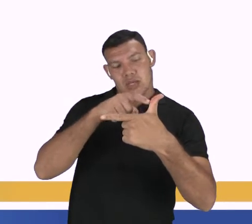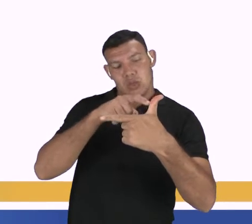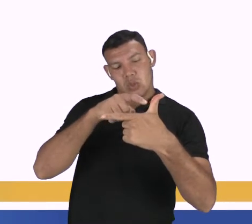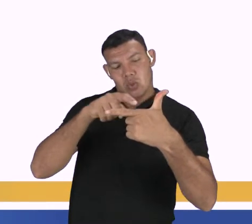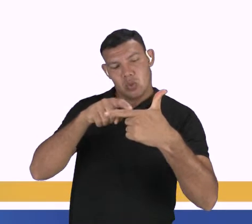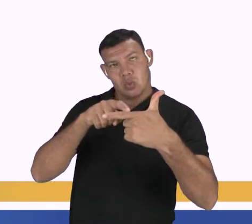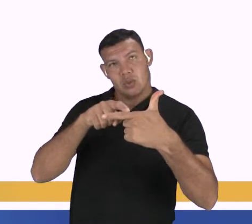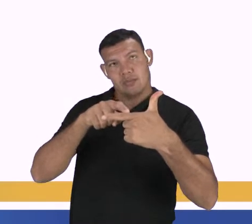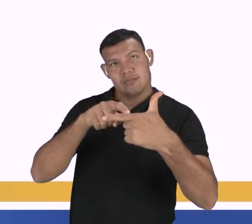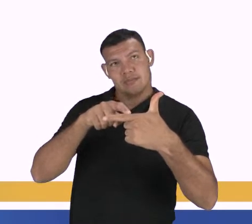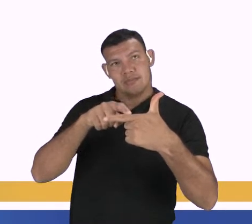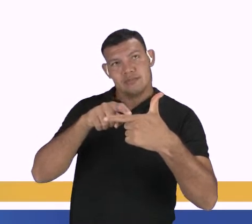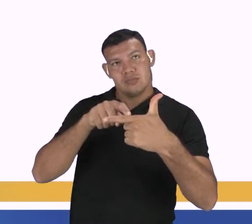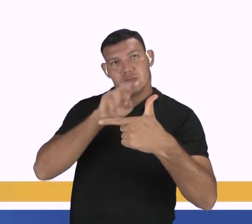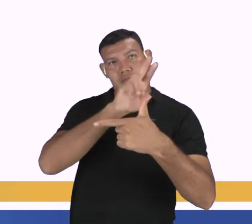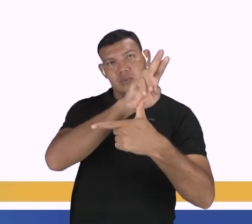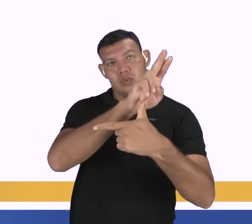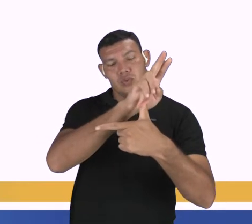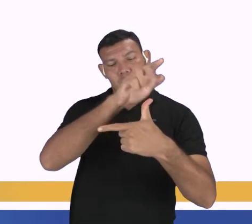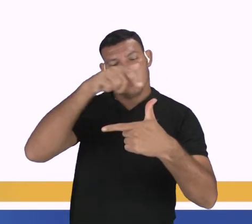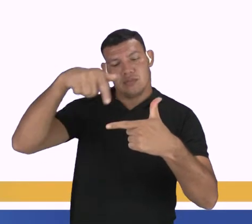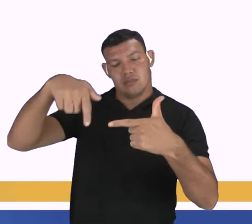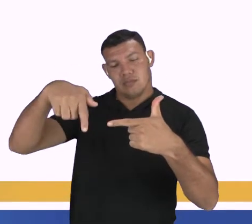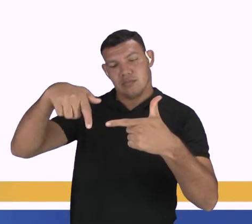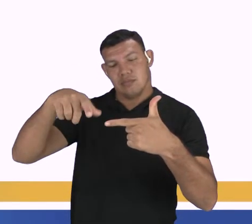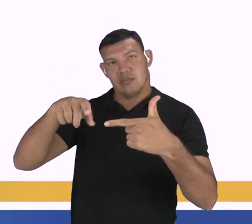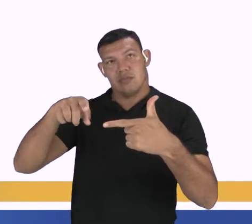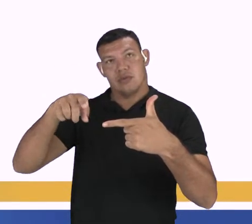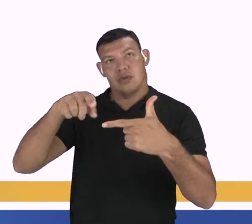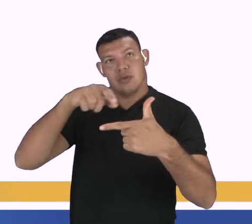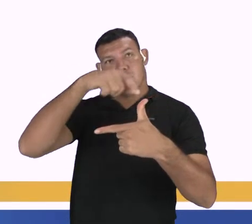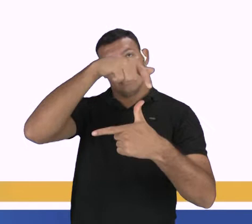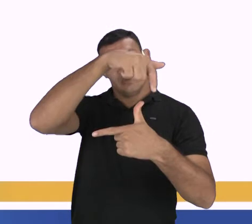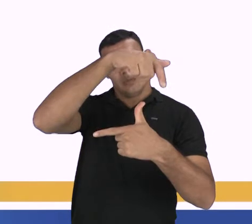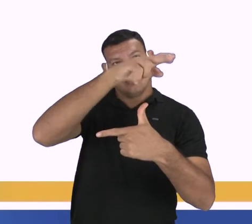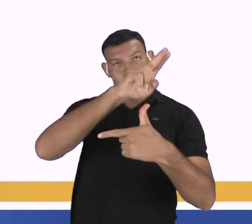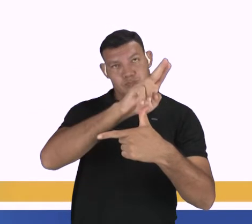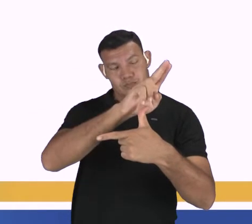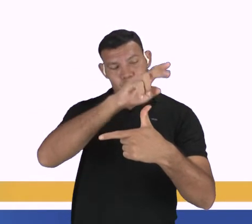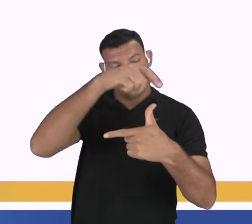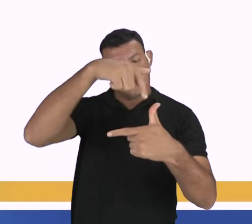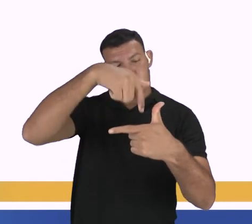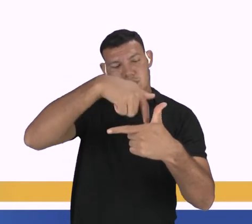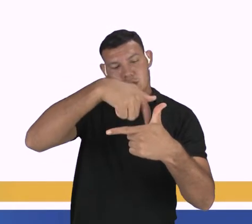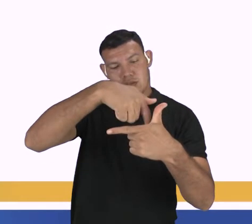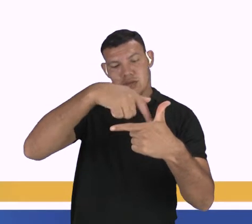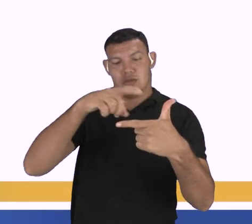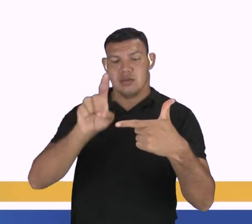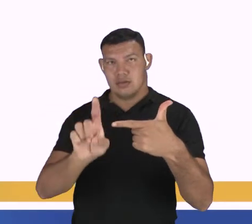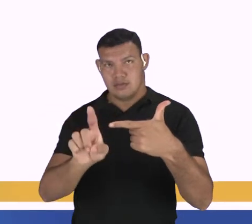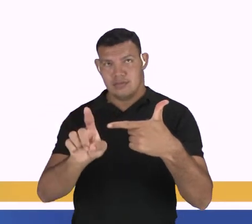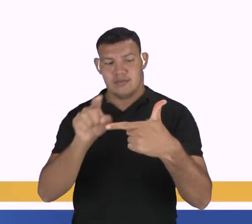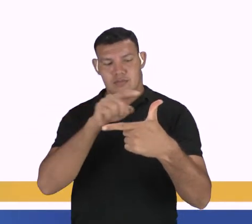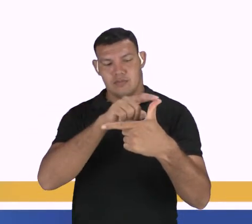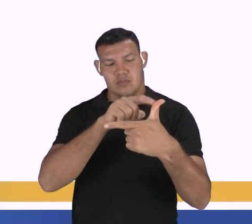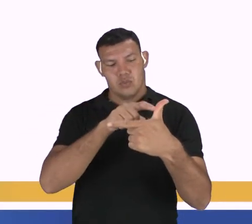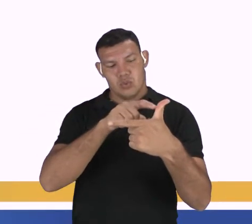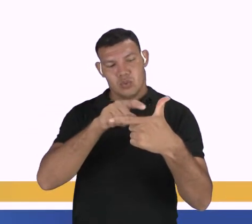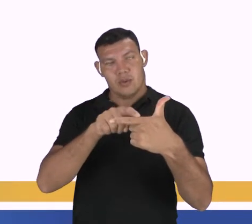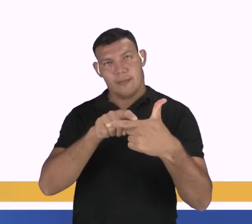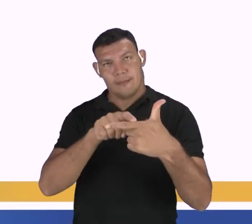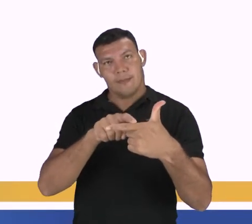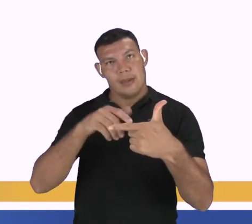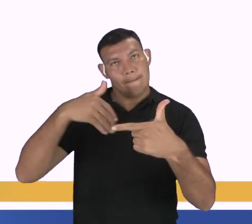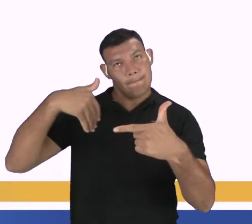segmento UK, ele em relação a QD é maior do que 90 graus, certo? Próxima